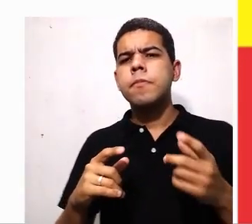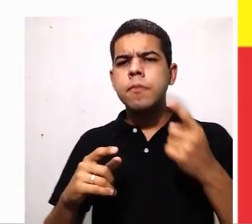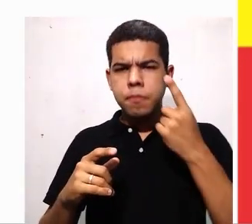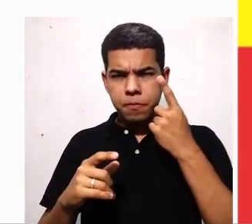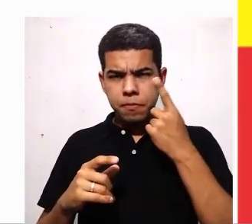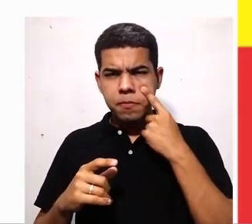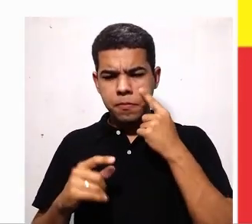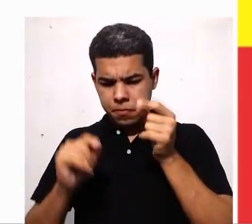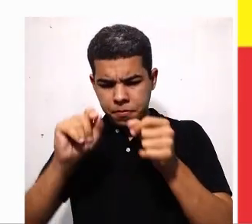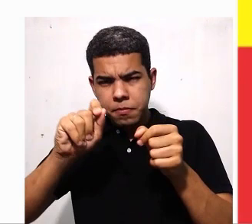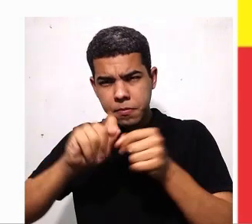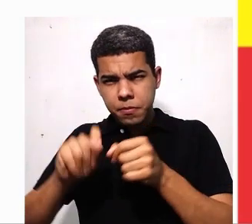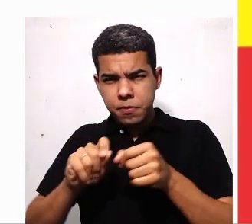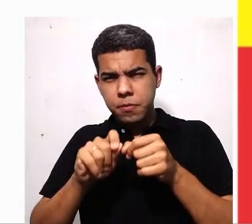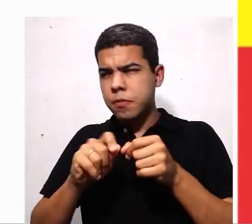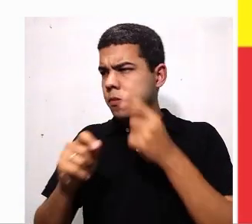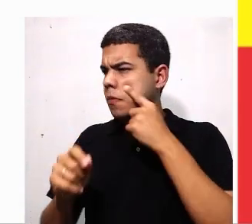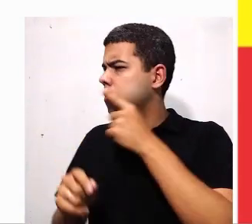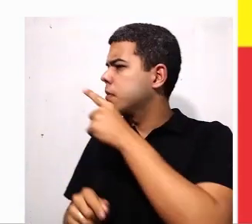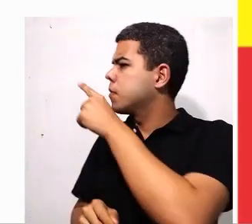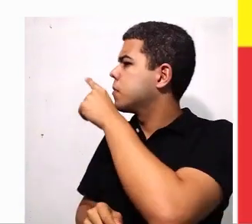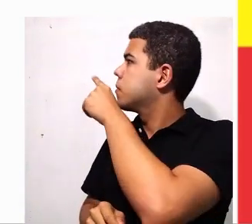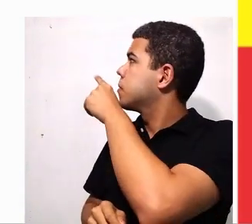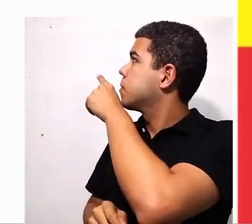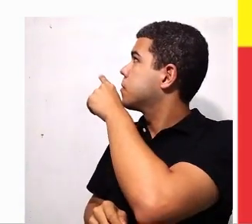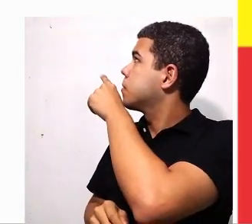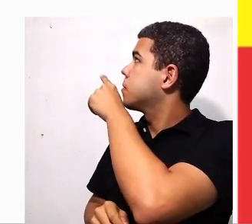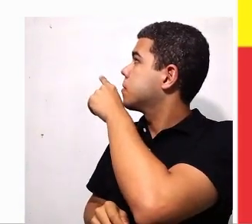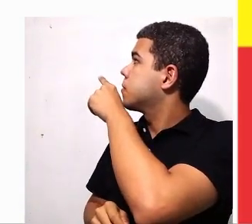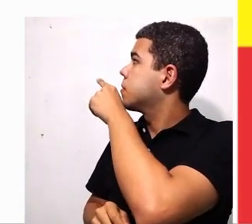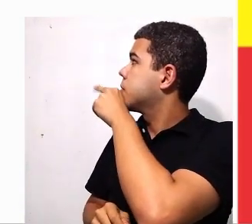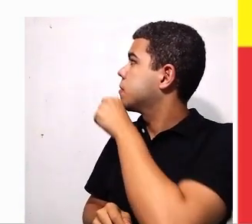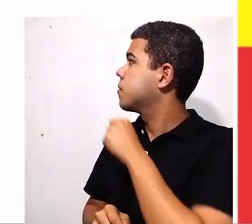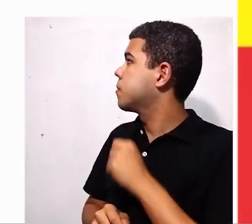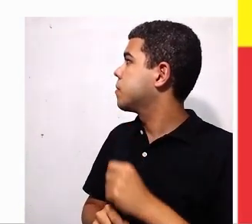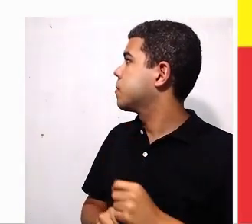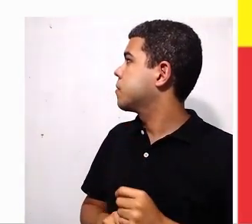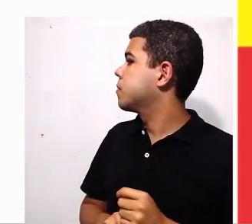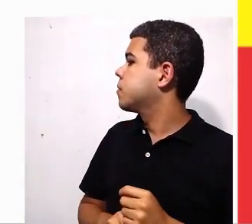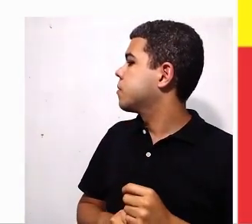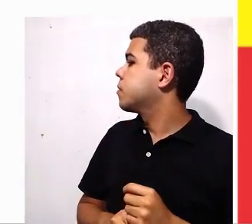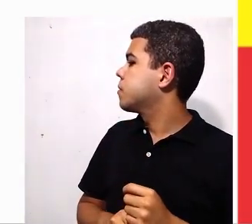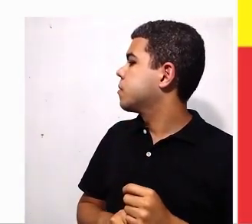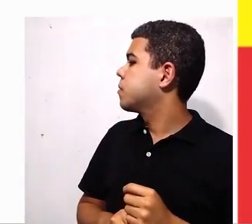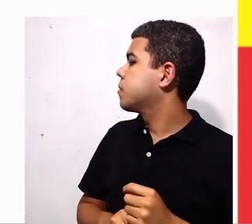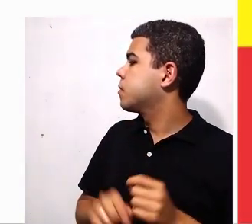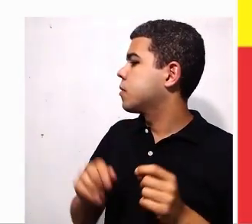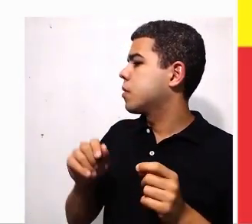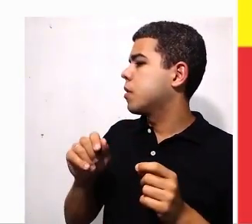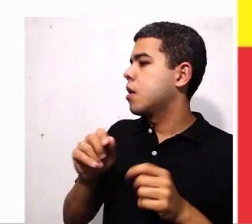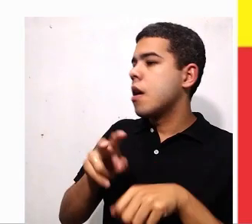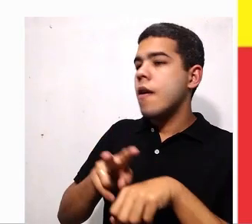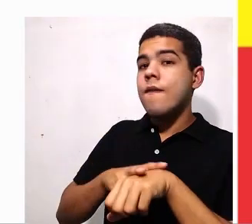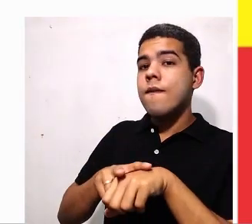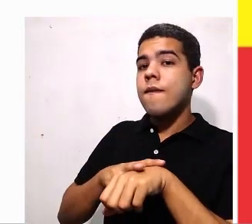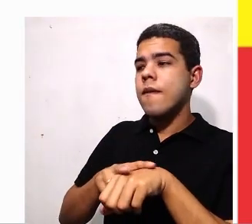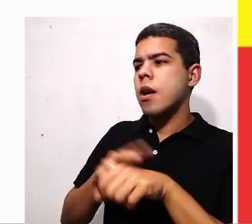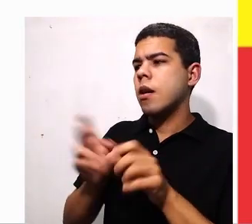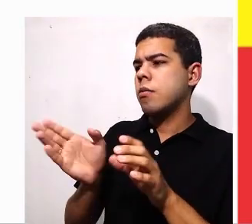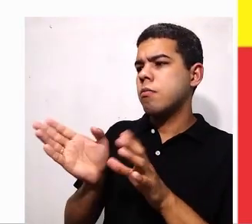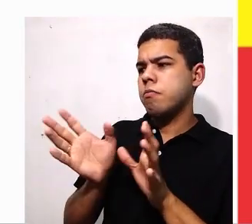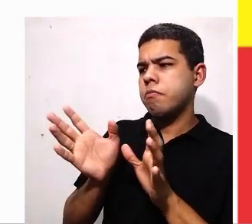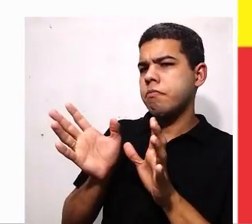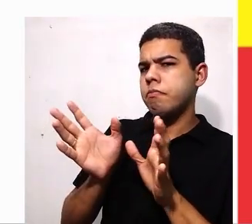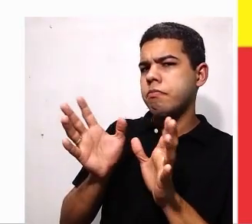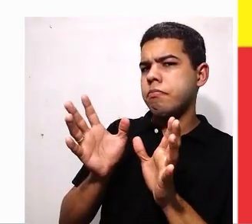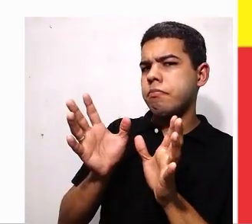Tá vendo o ângulo verde saindo? Agora o ângulo vermelho está saindo, ó. Vai encaixar no ângulo verde. E o